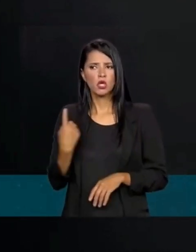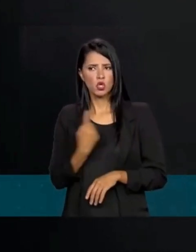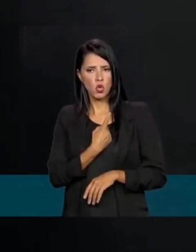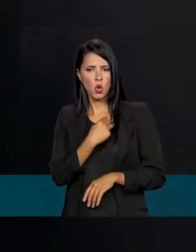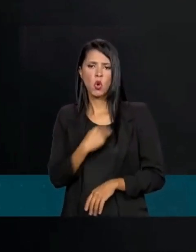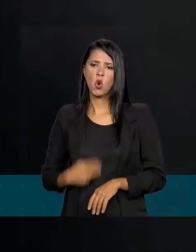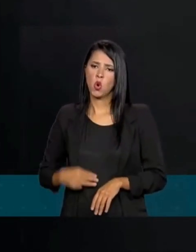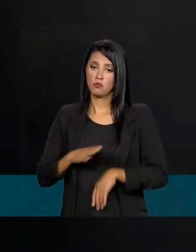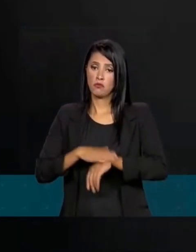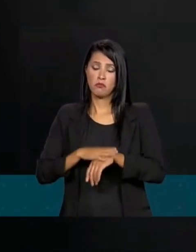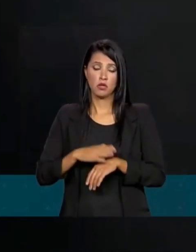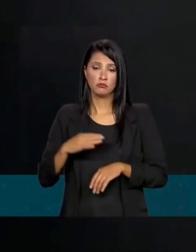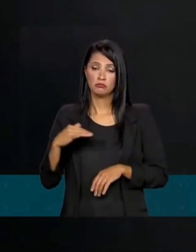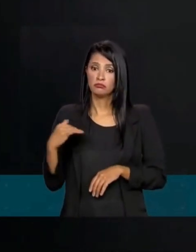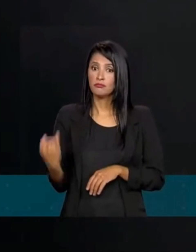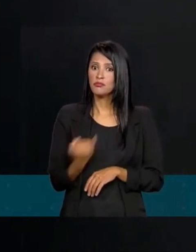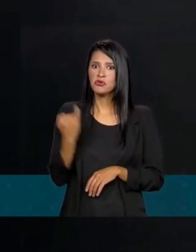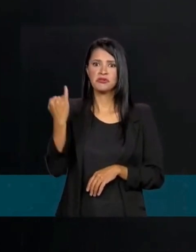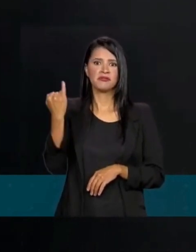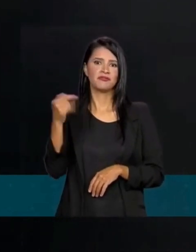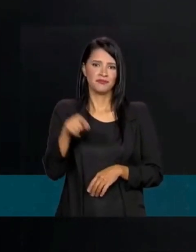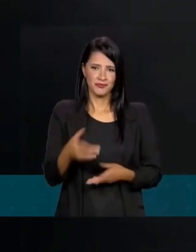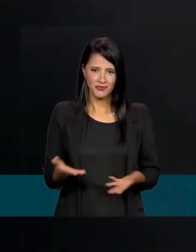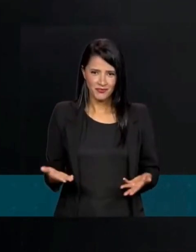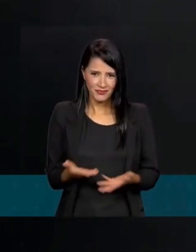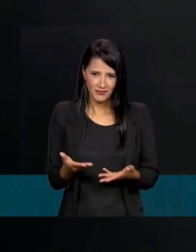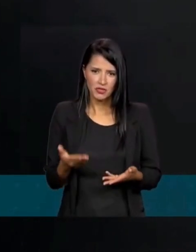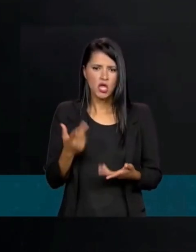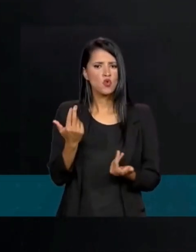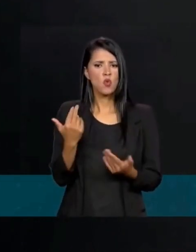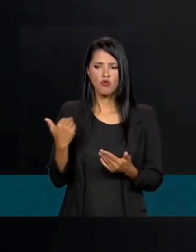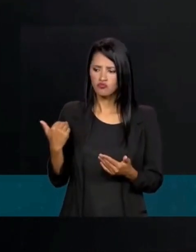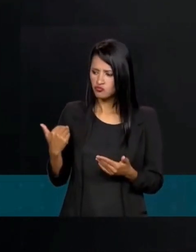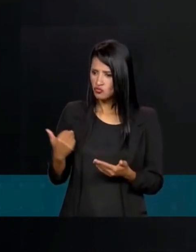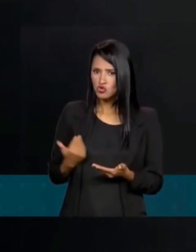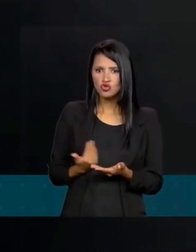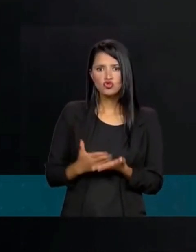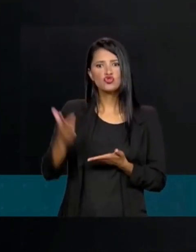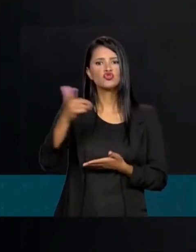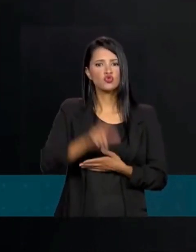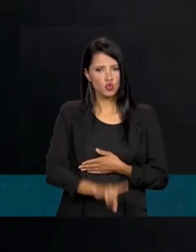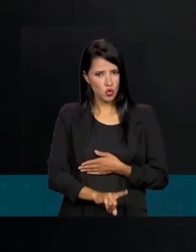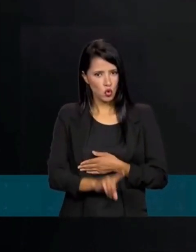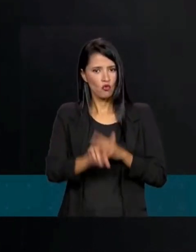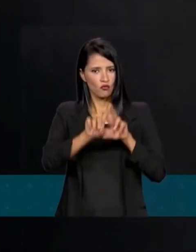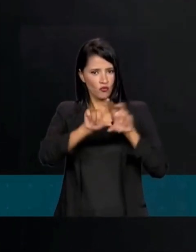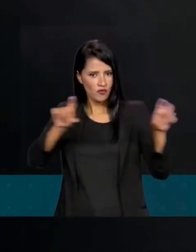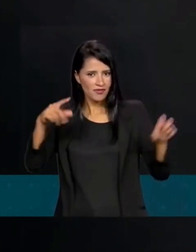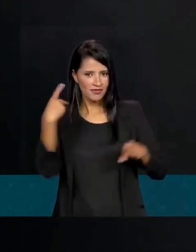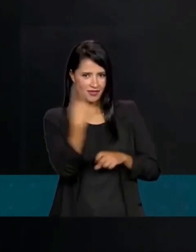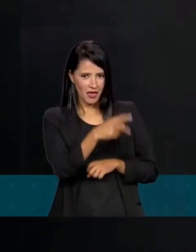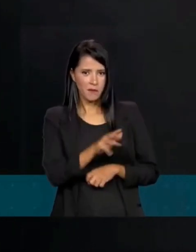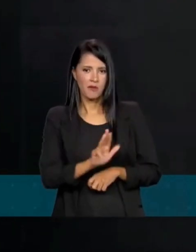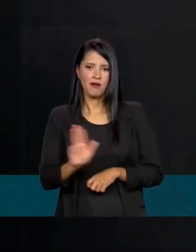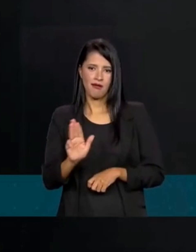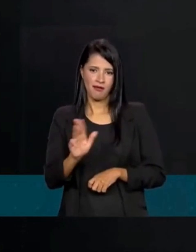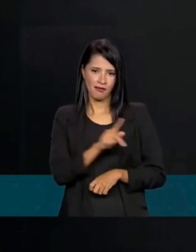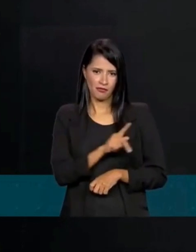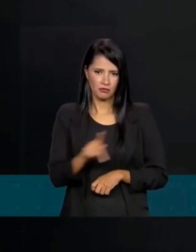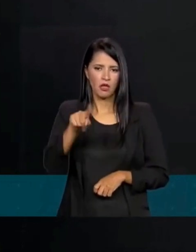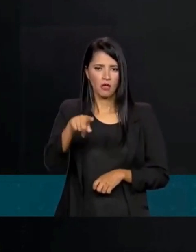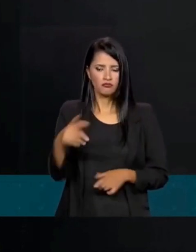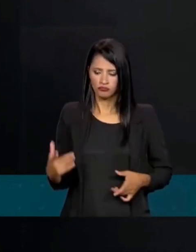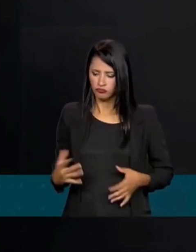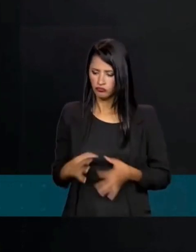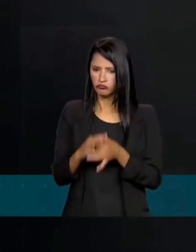simbólico, é um momento de um reinício, é como o slogan do governo do presidente Lula, é união e reconstrução.